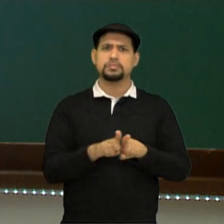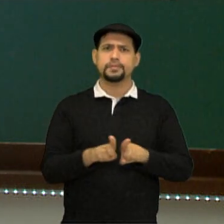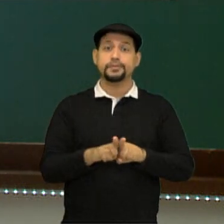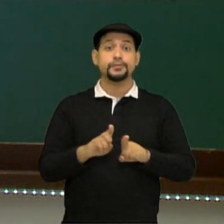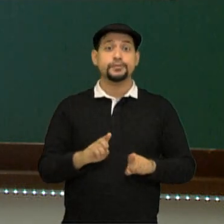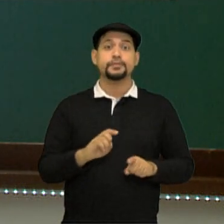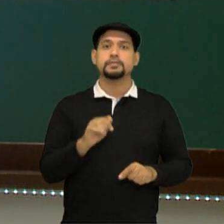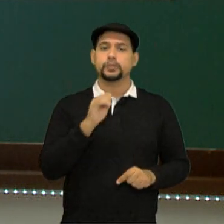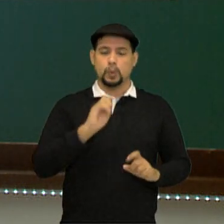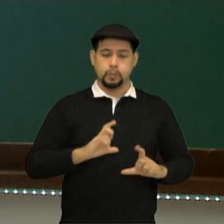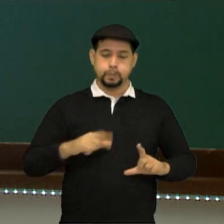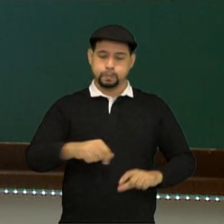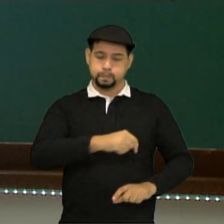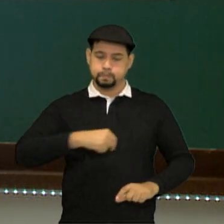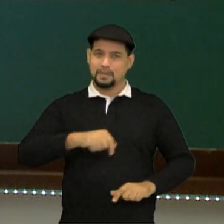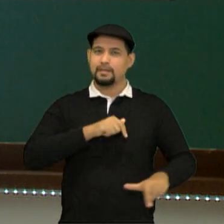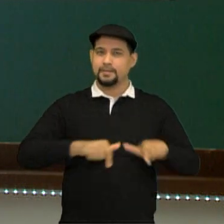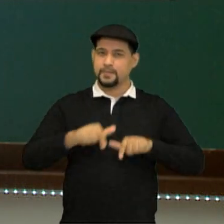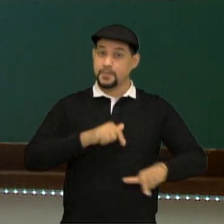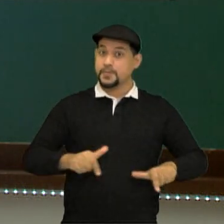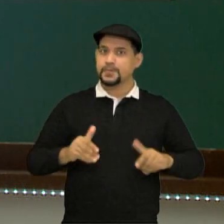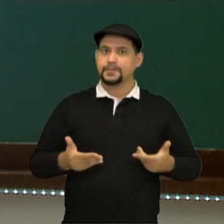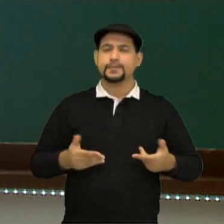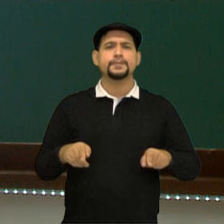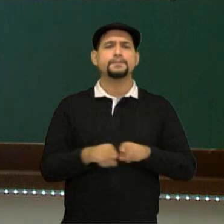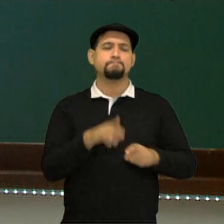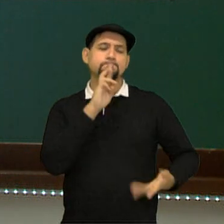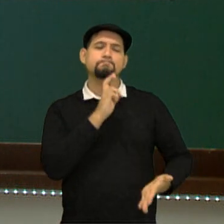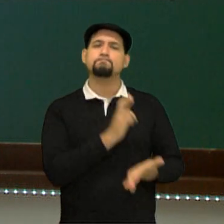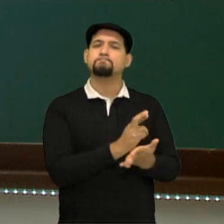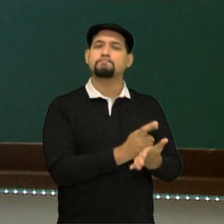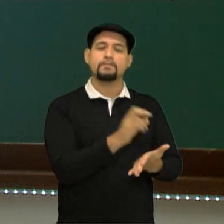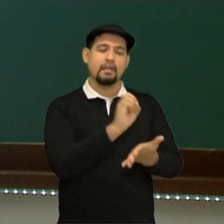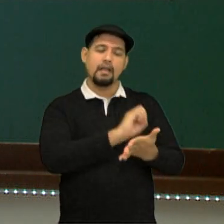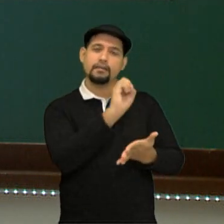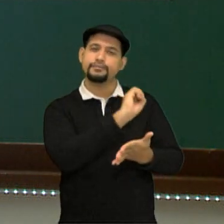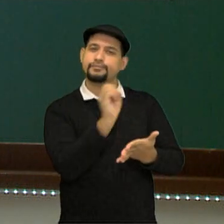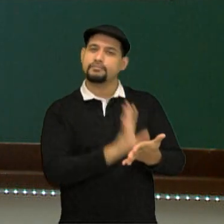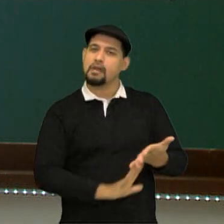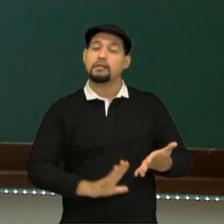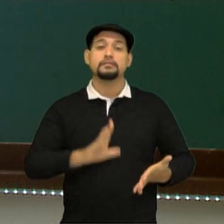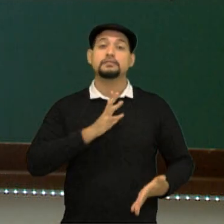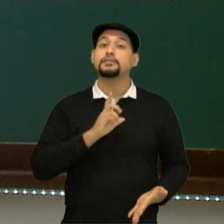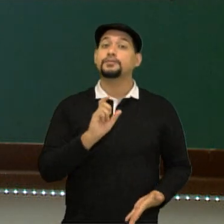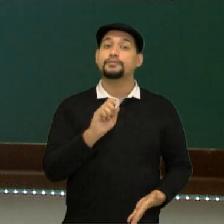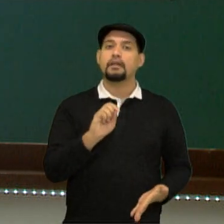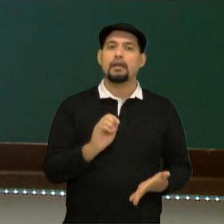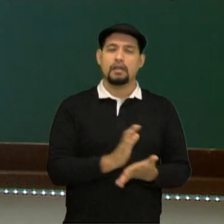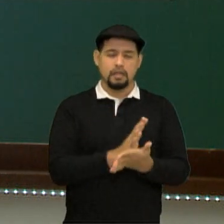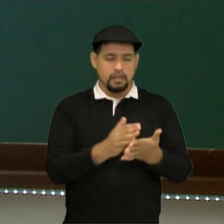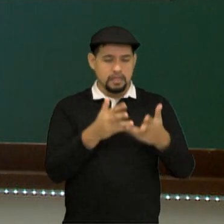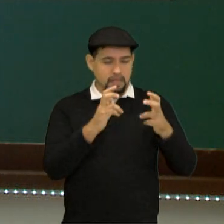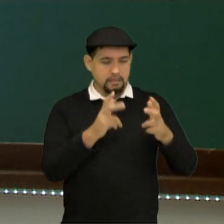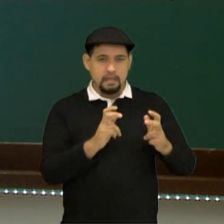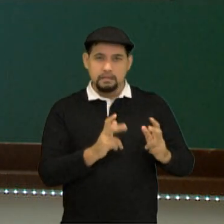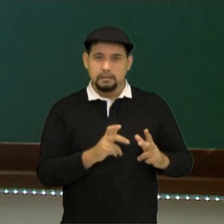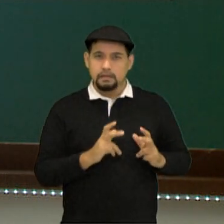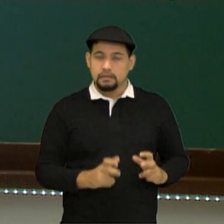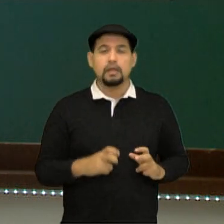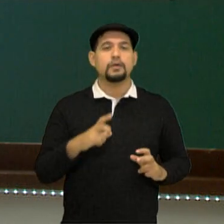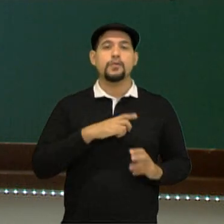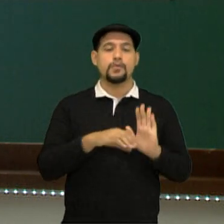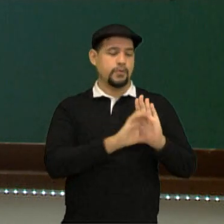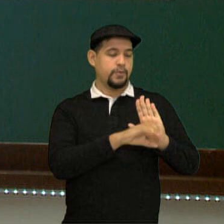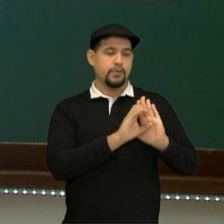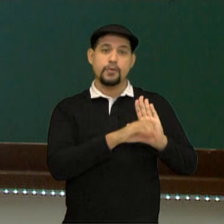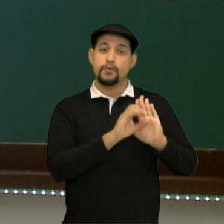do cilindro que a gente está trabalhando hoje. E resolver problemas que envolvam, situações, problemas que envolvam o